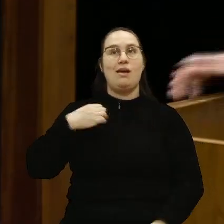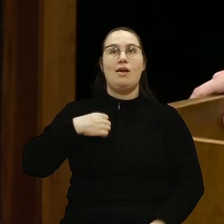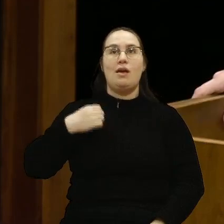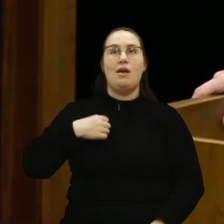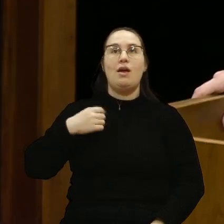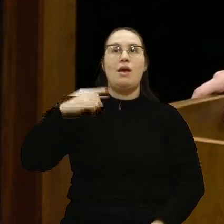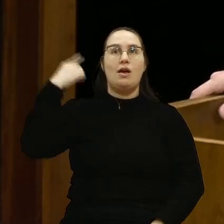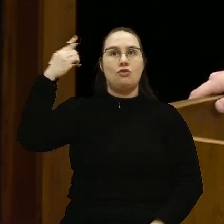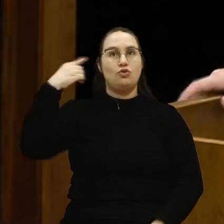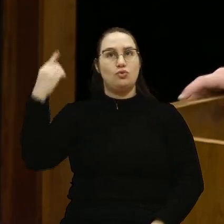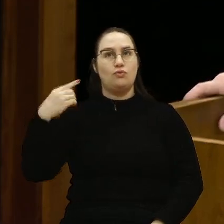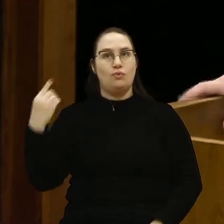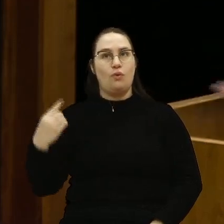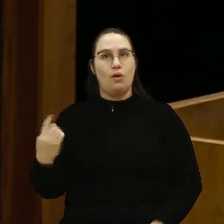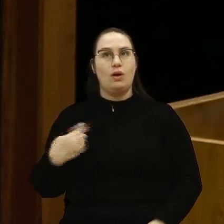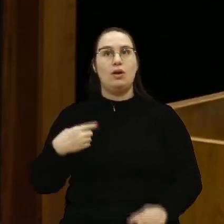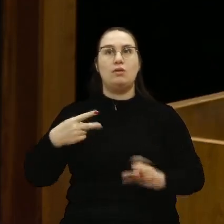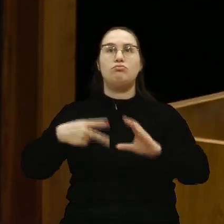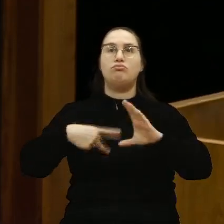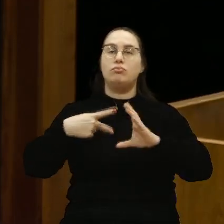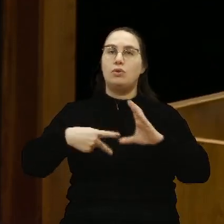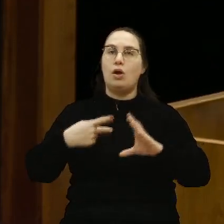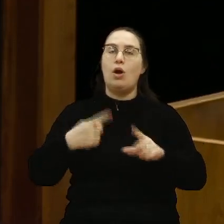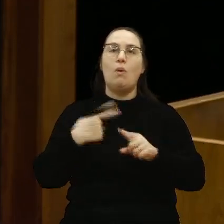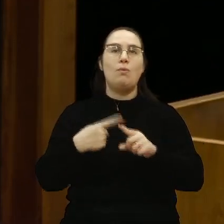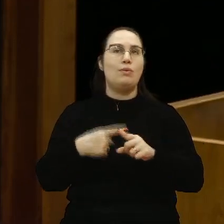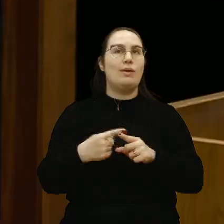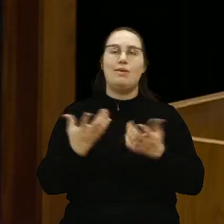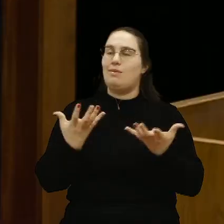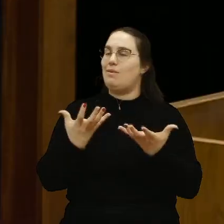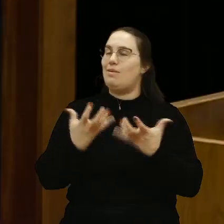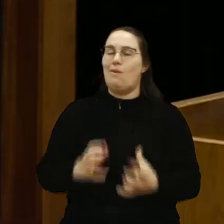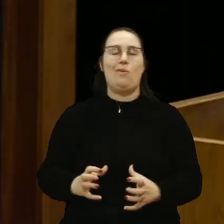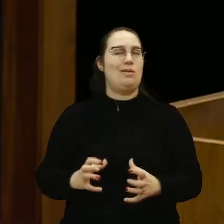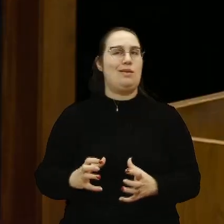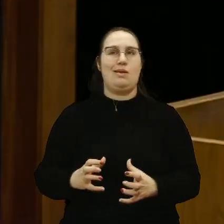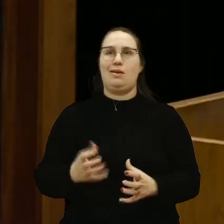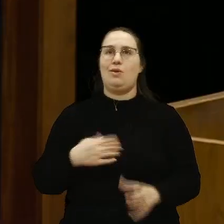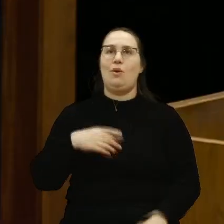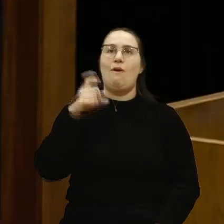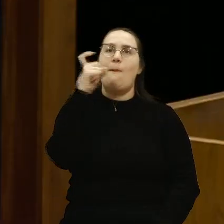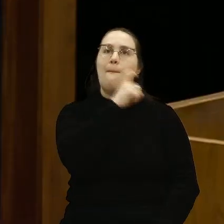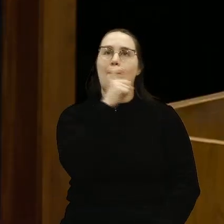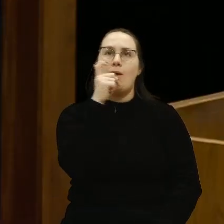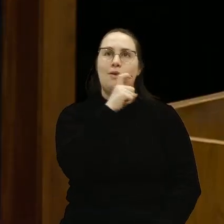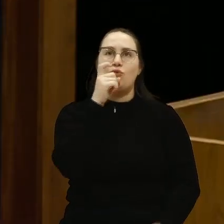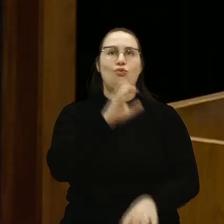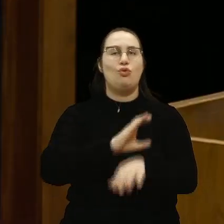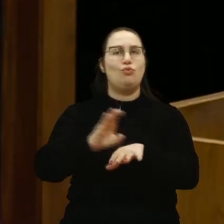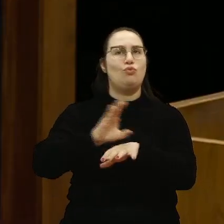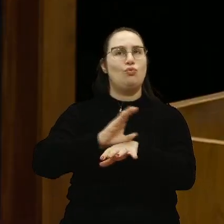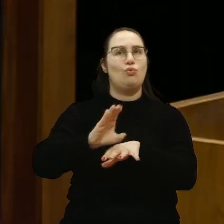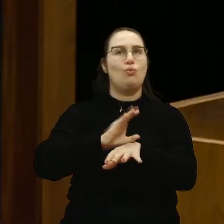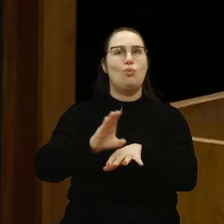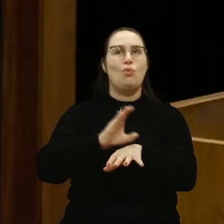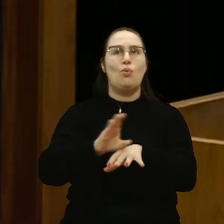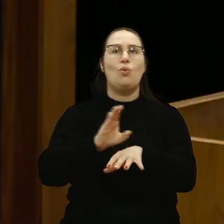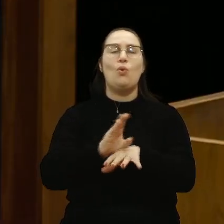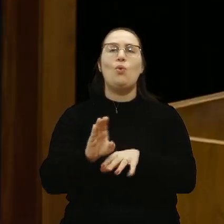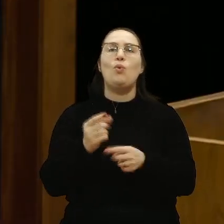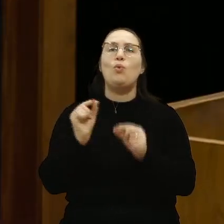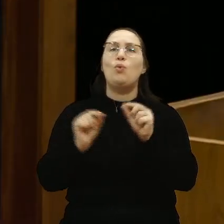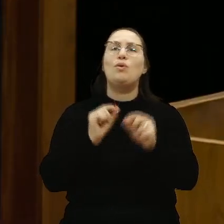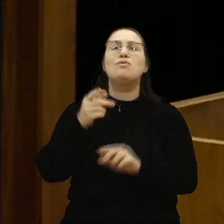advogando em nome da Câmara de Vereadores, porque é inadmissível que nós tenhamos que conviver com uma mentira de inconstitucionalidade para arguir quando,